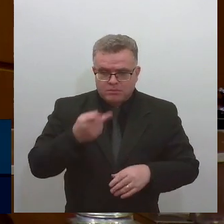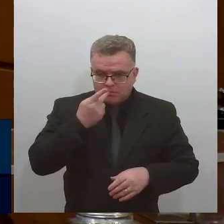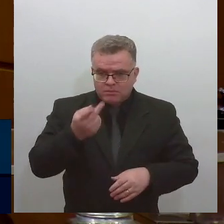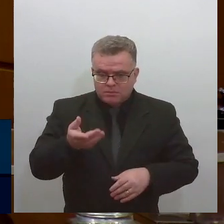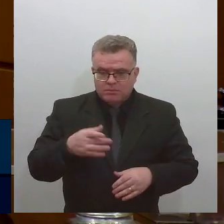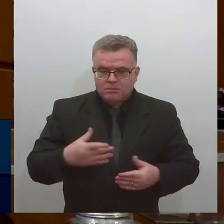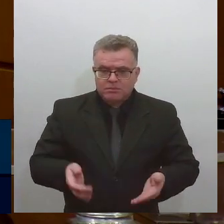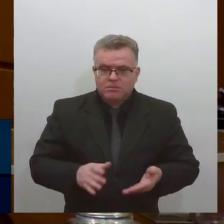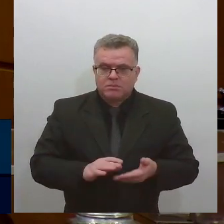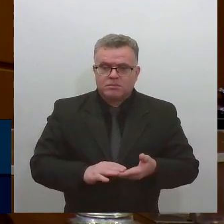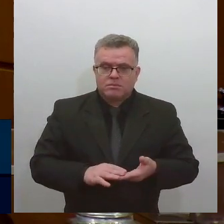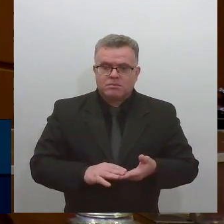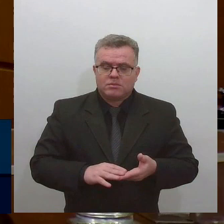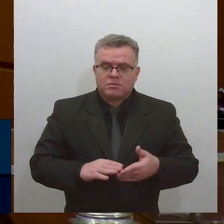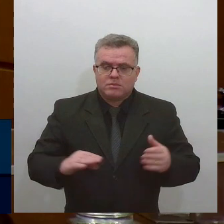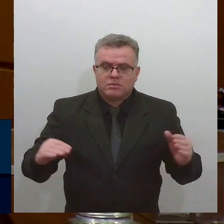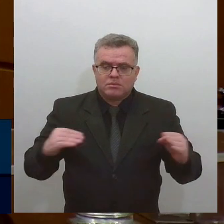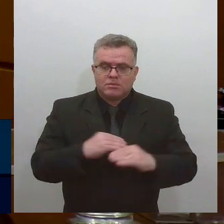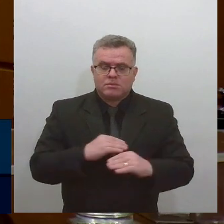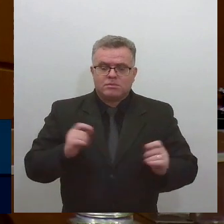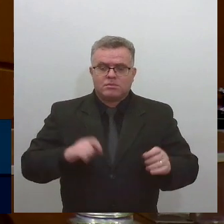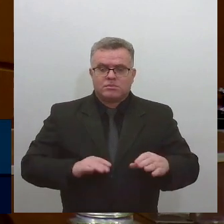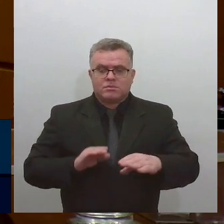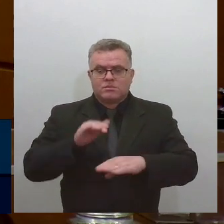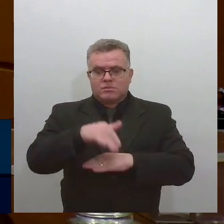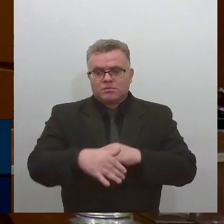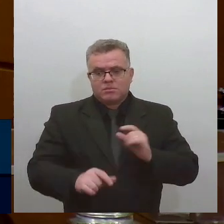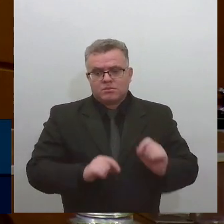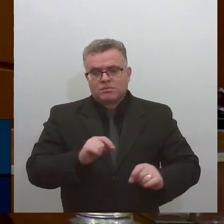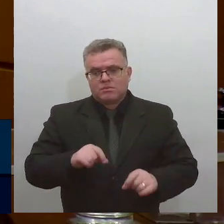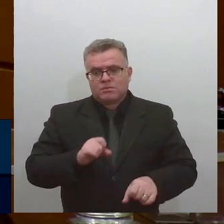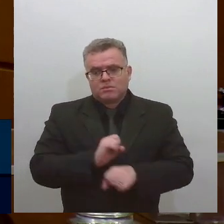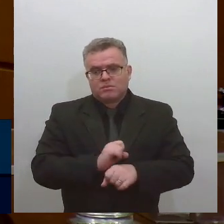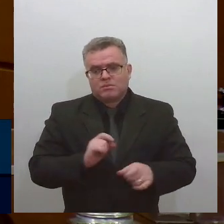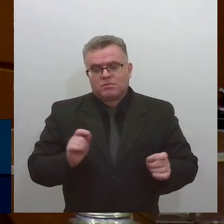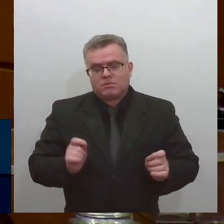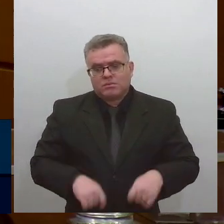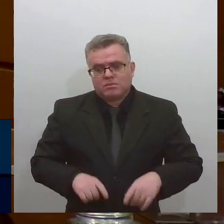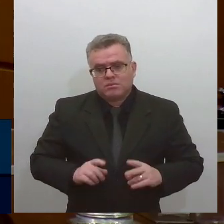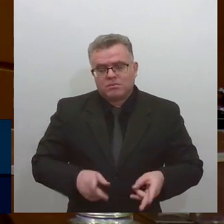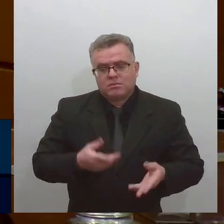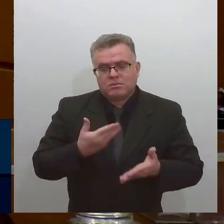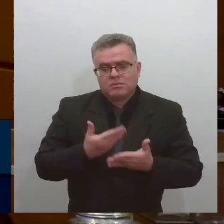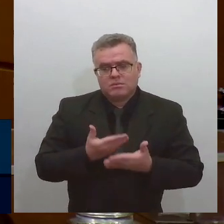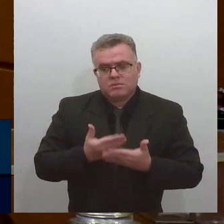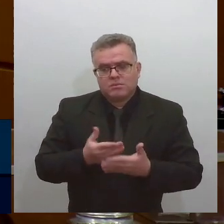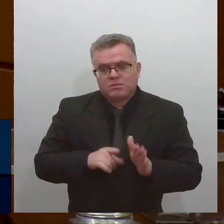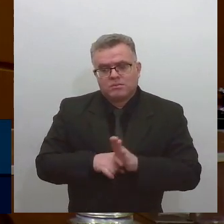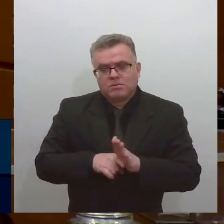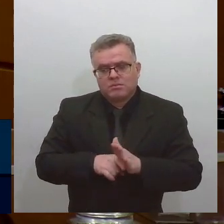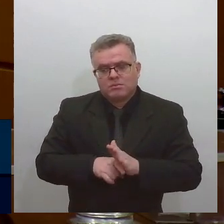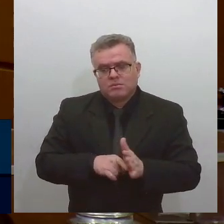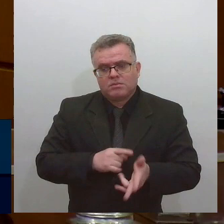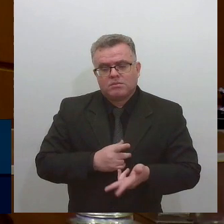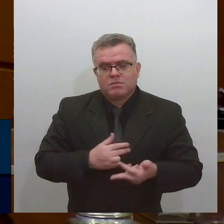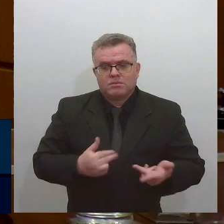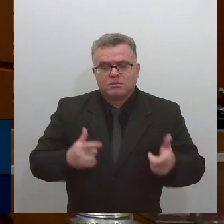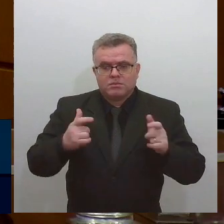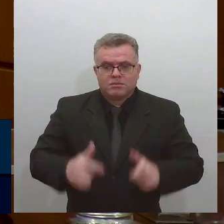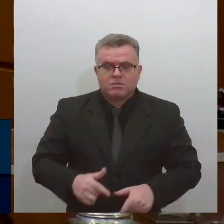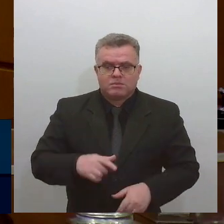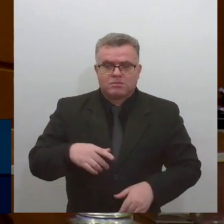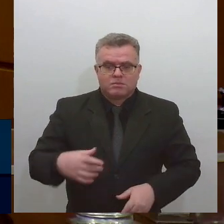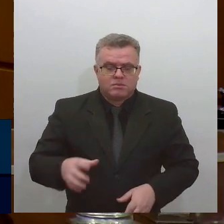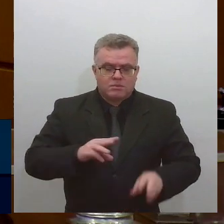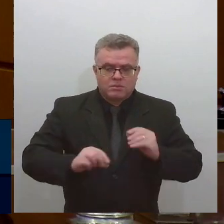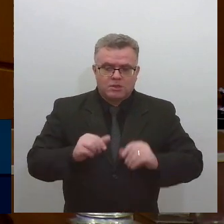tiver que instalar Eh estamos estudando inclusive uma variante em Areia Branca para ver como é que a gente consegue solucionar a questão